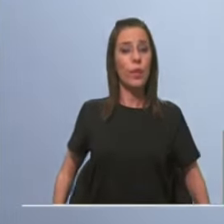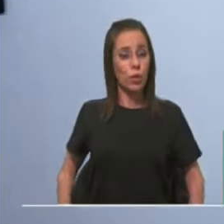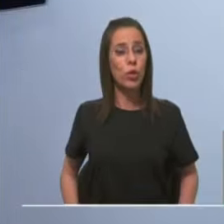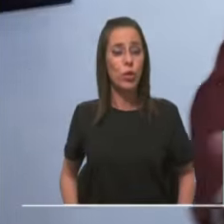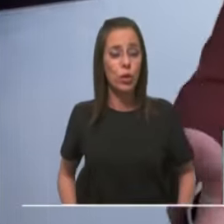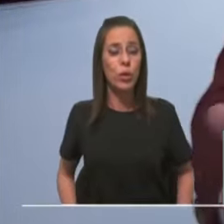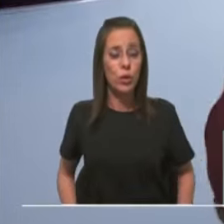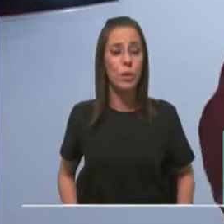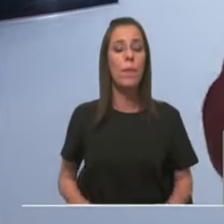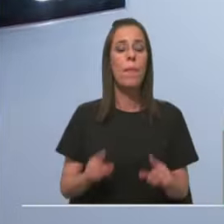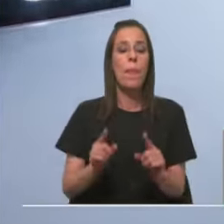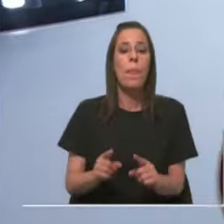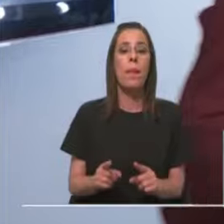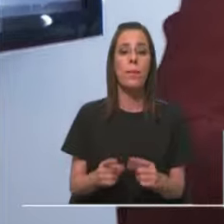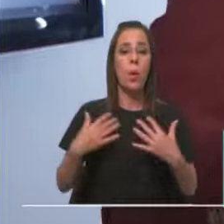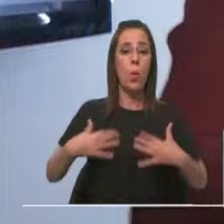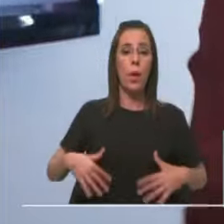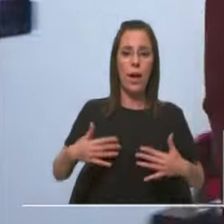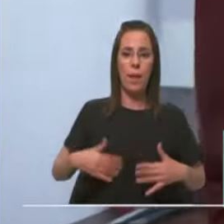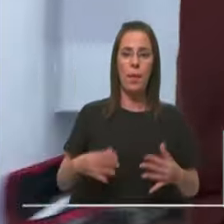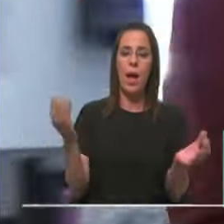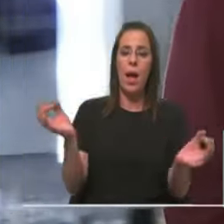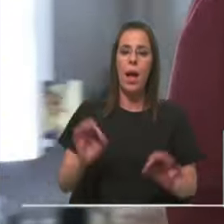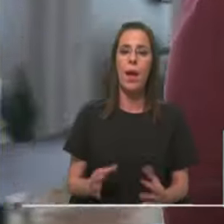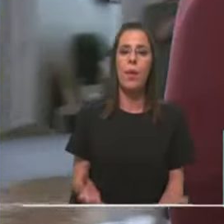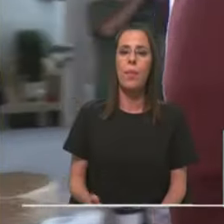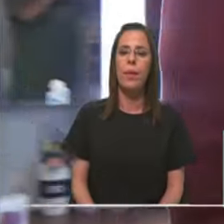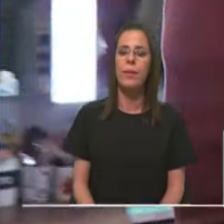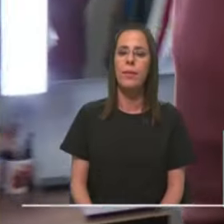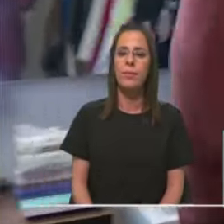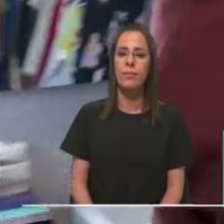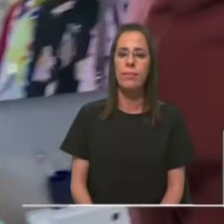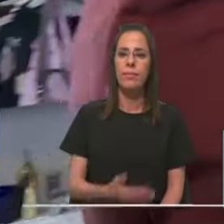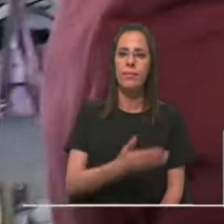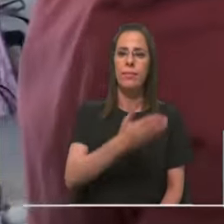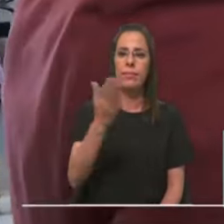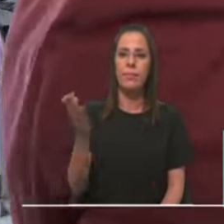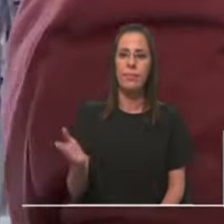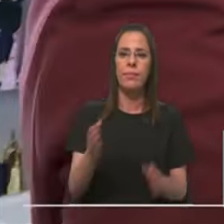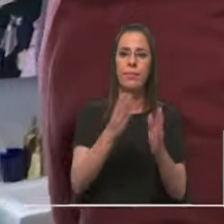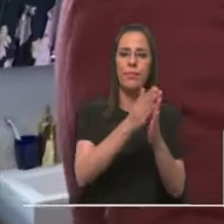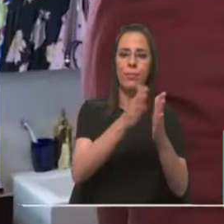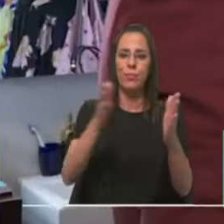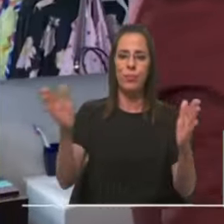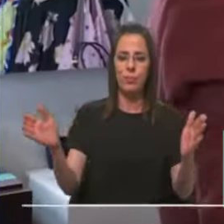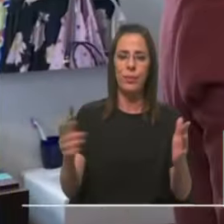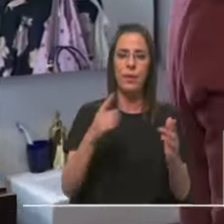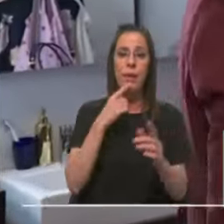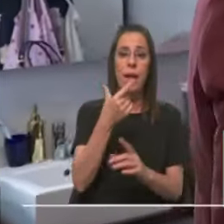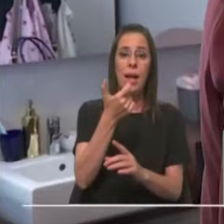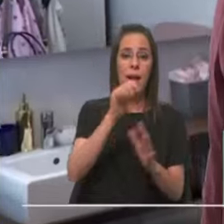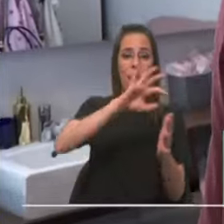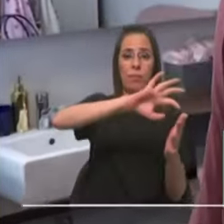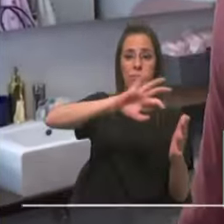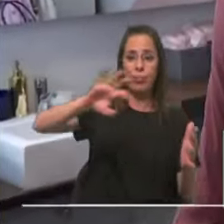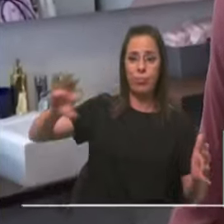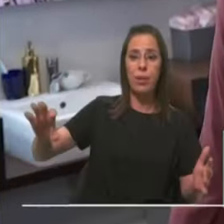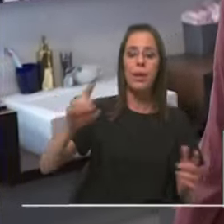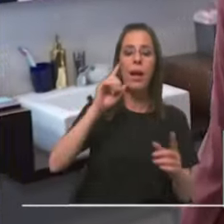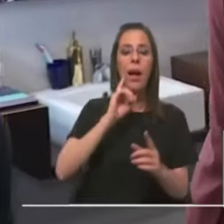sim senhor, um camarim muito arrumado. Aqui está, então, a prateleira com muito do calçado que nossa